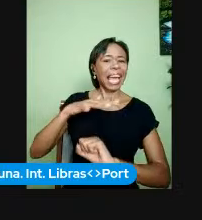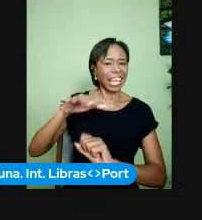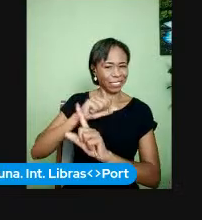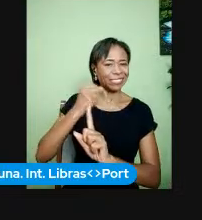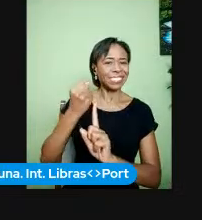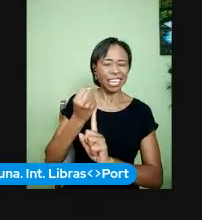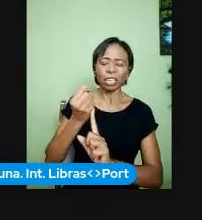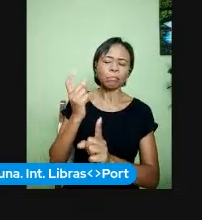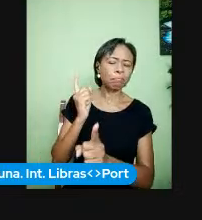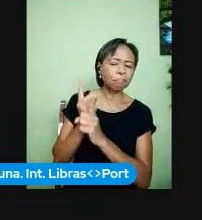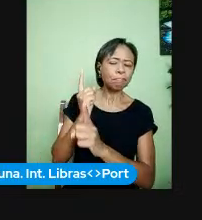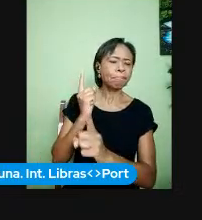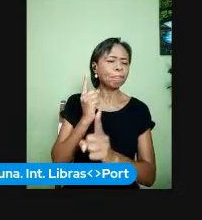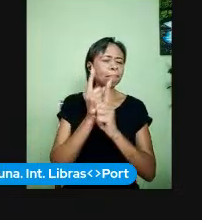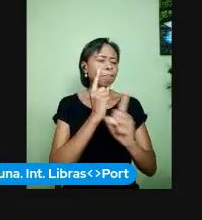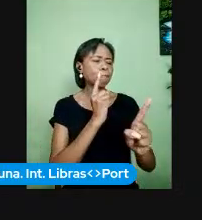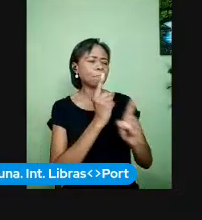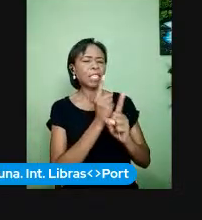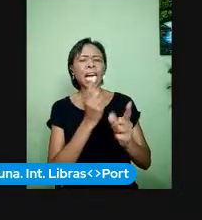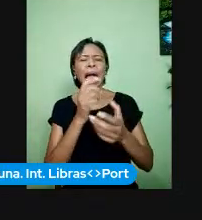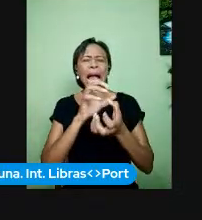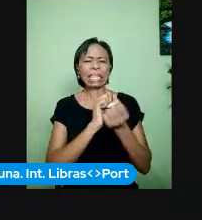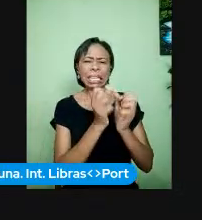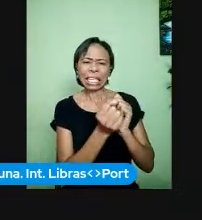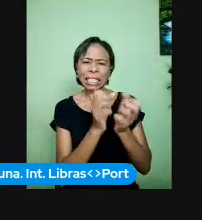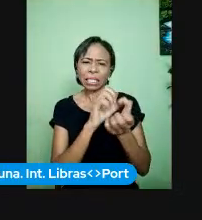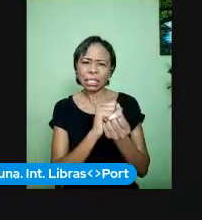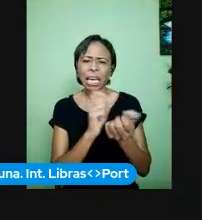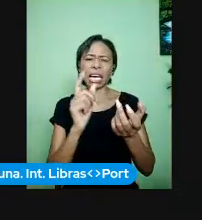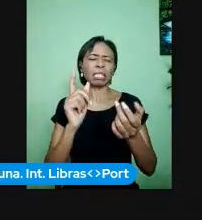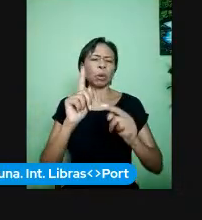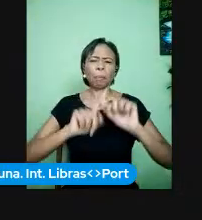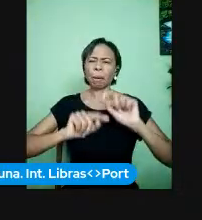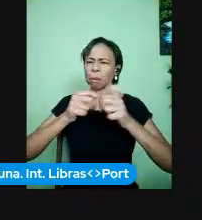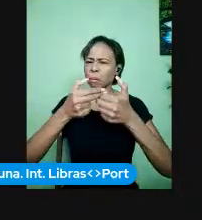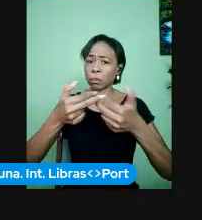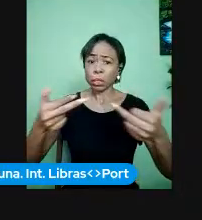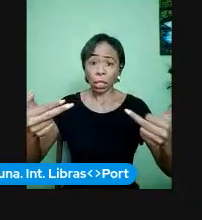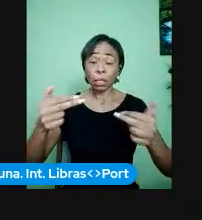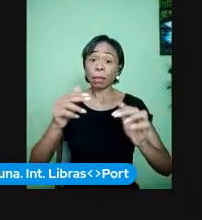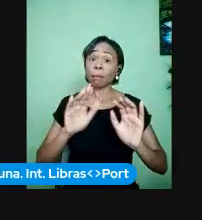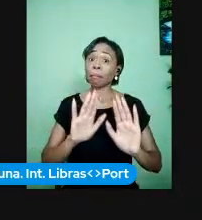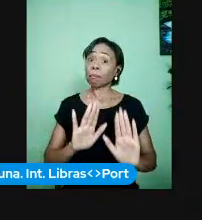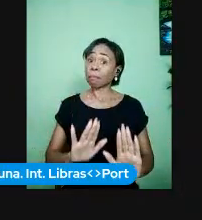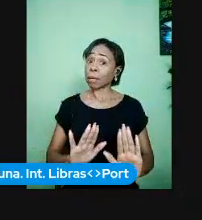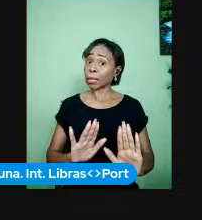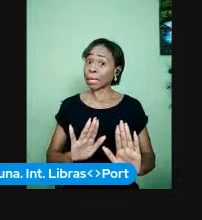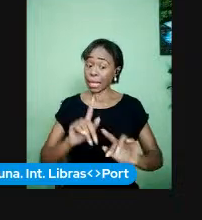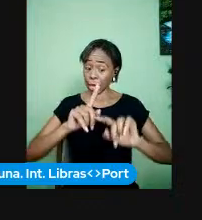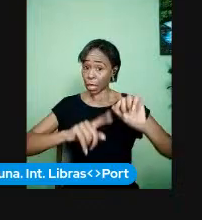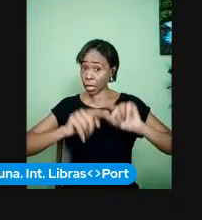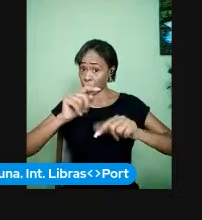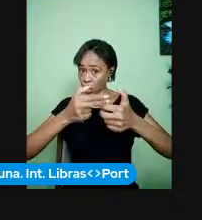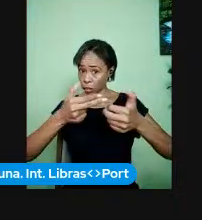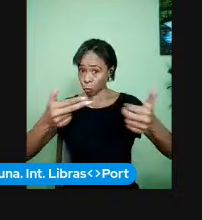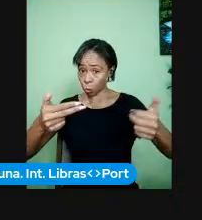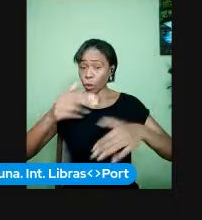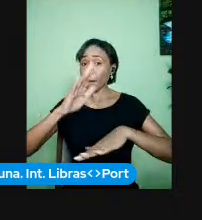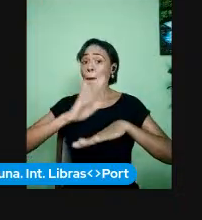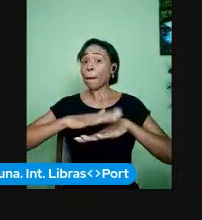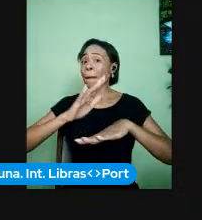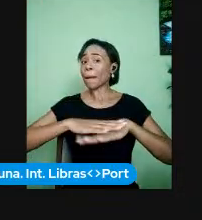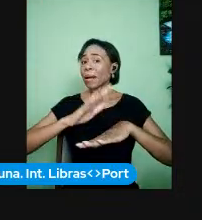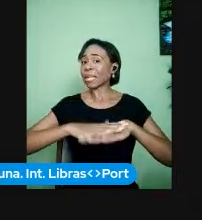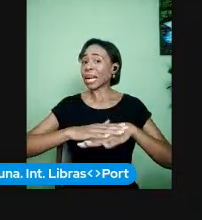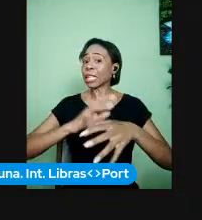uma confecção, um produto. Lembrando que esse produto tem que ser fabricado, né, na forma